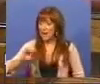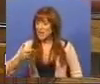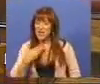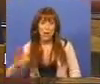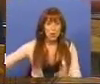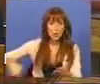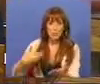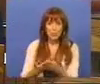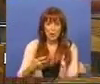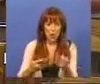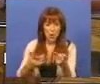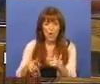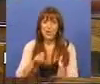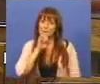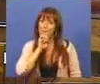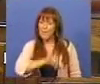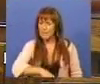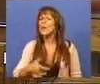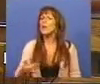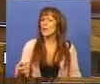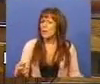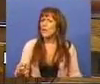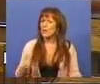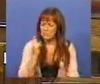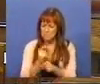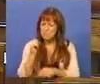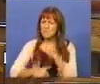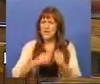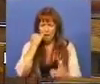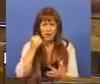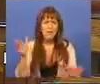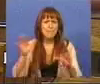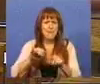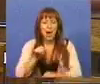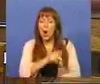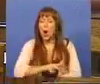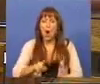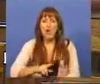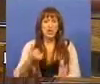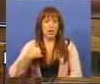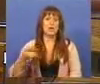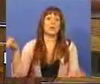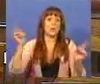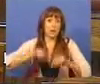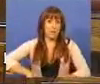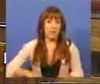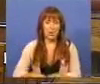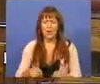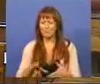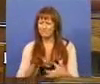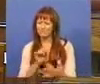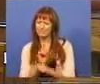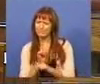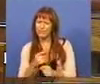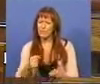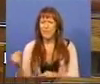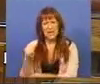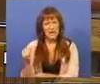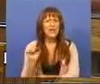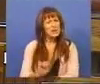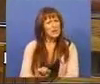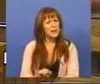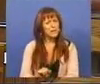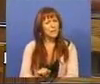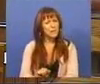propõem, permitem-se ainda manter e agravar aquilo que já era também, a esse respeito, um ponto negativo,